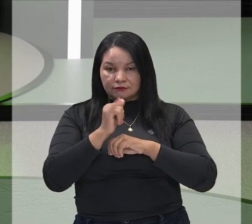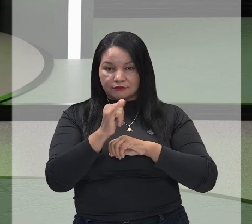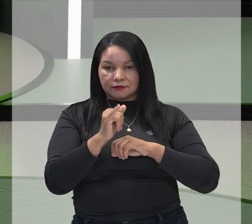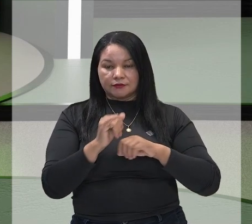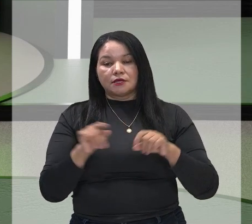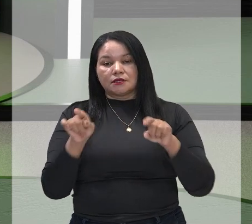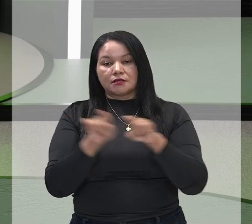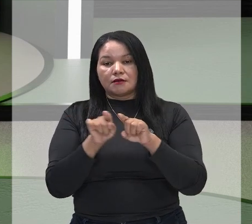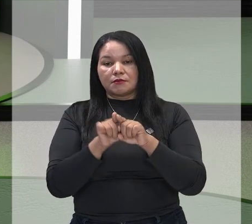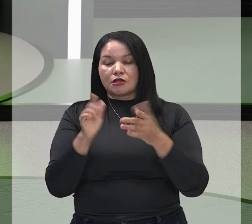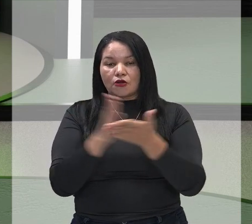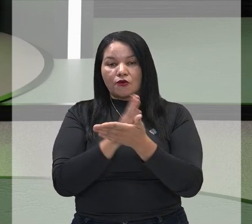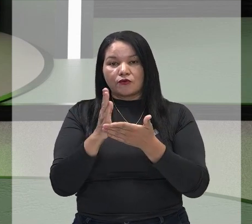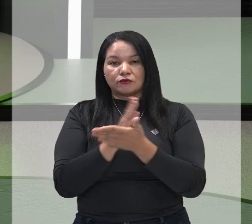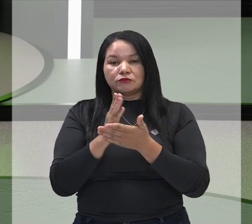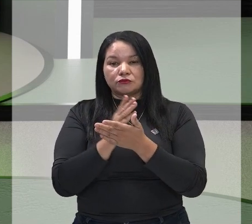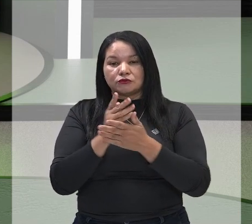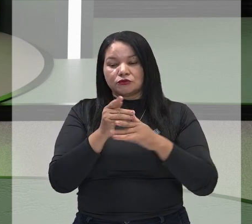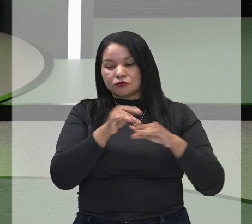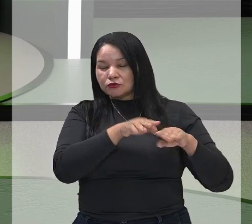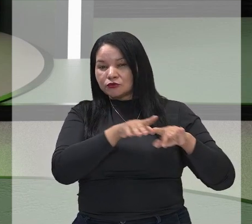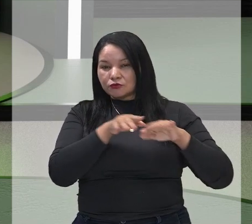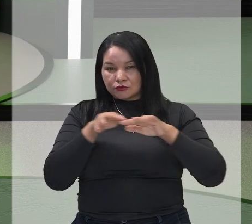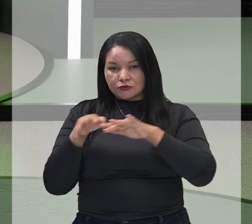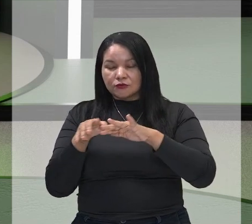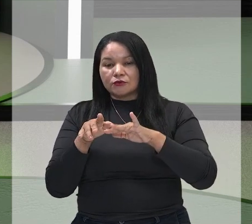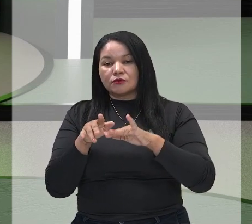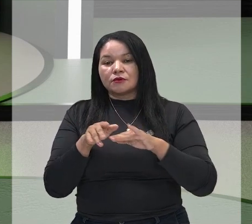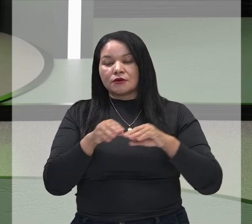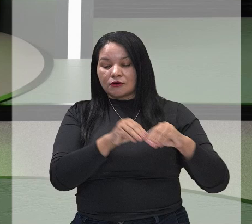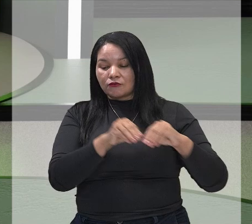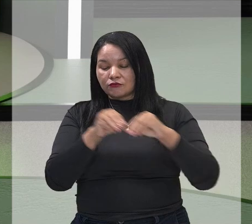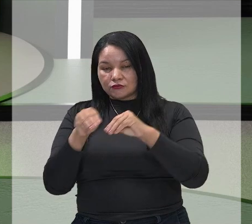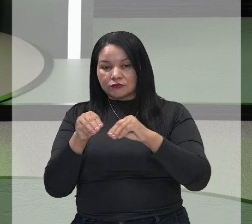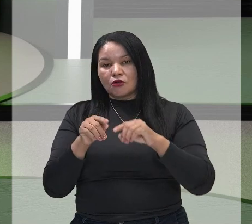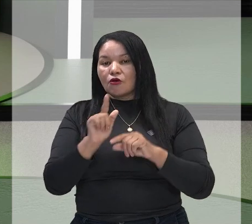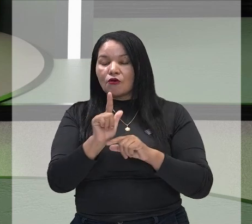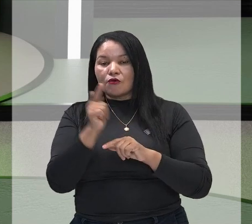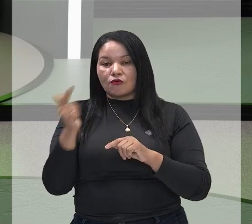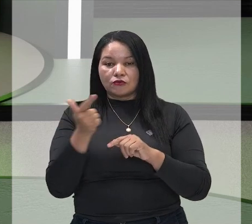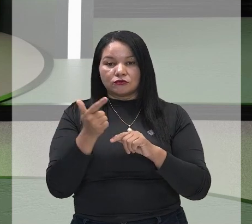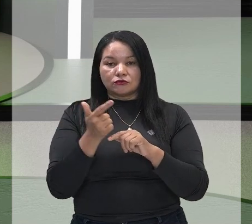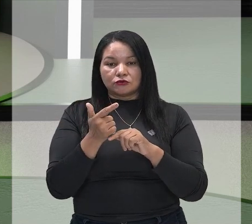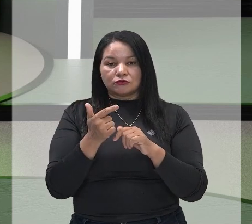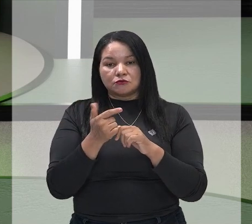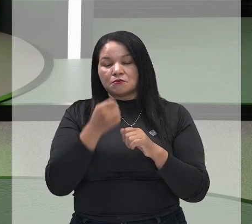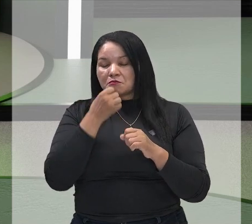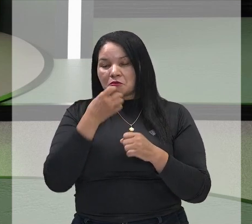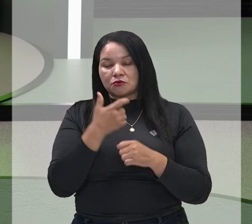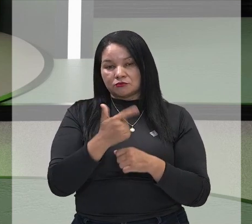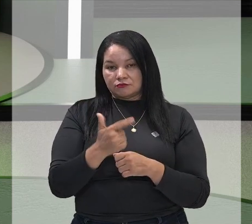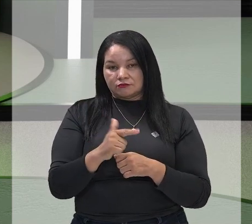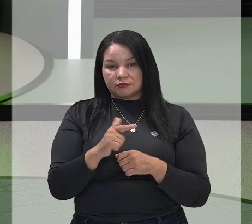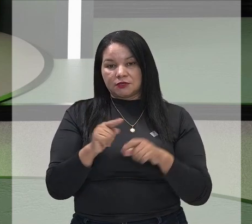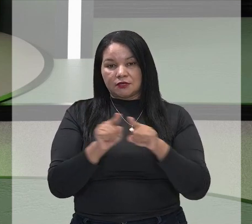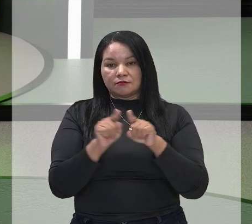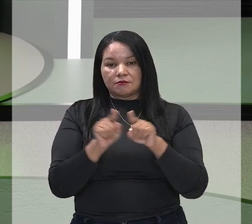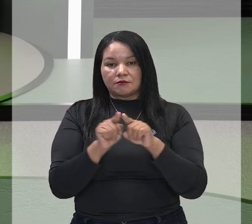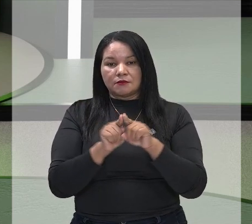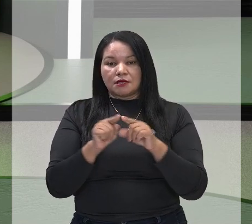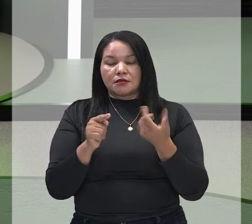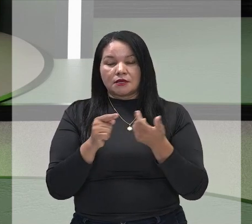excelentes condutores elétricos. Em contrapartida, já tem outros que não, que são isolantes elétricos. Eles não terão